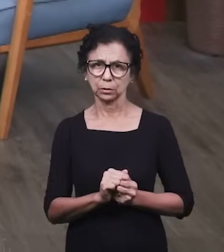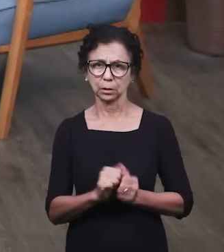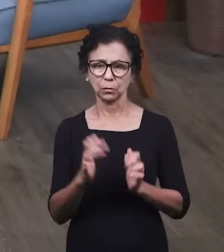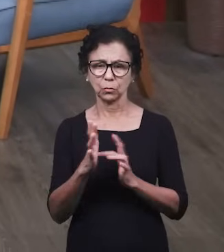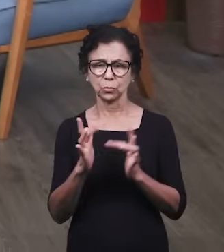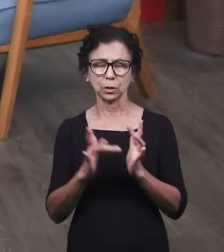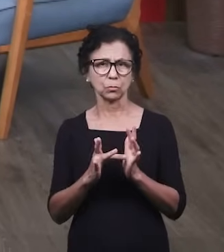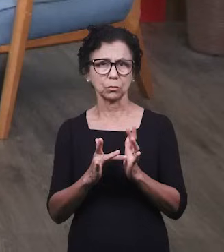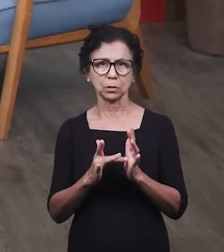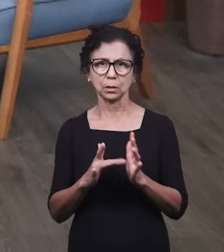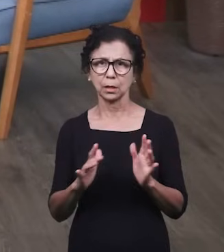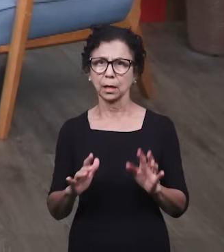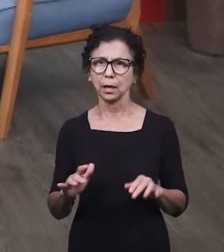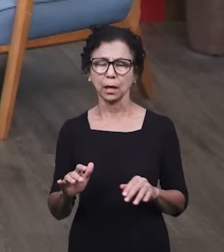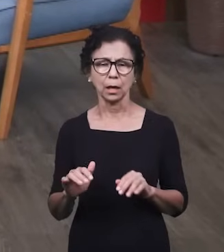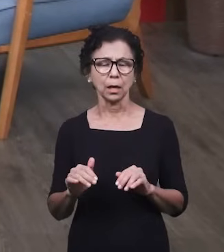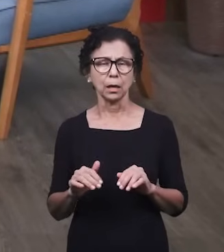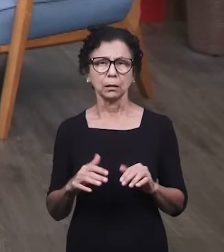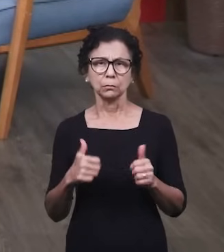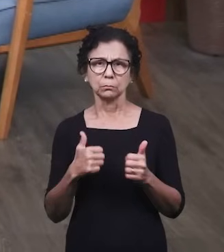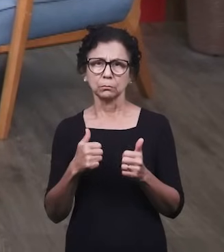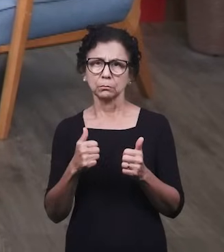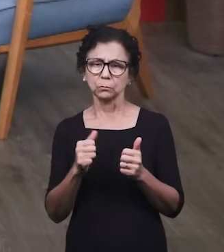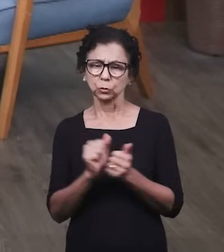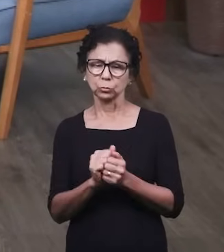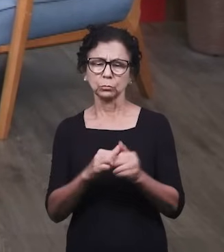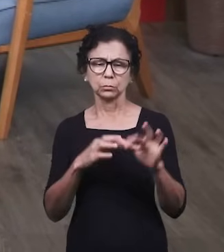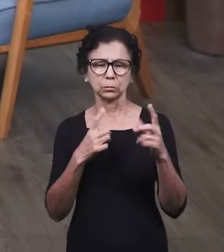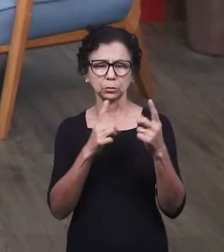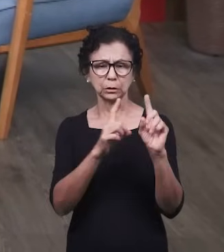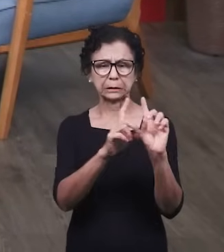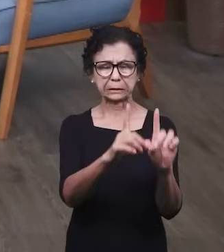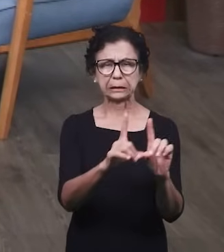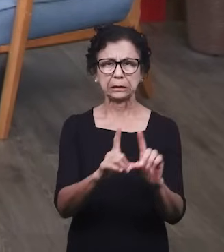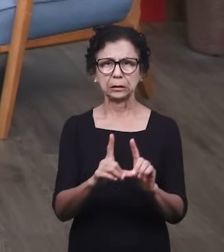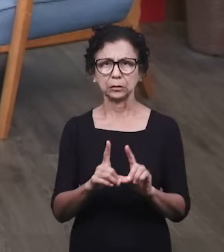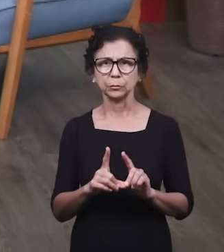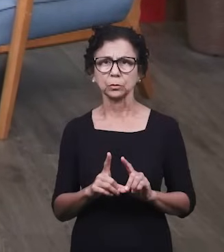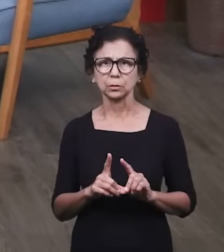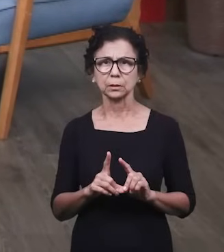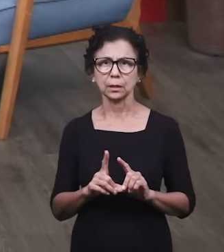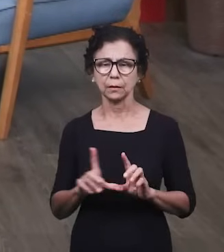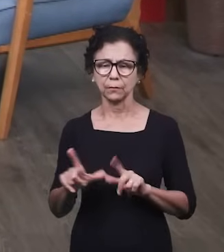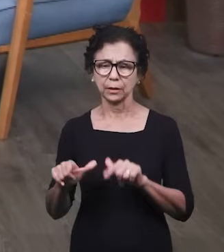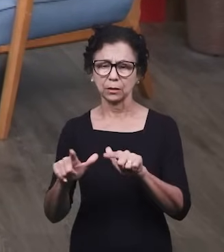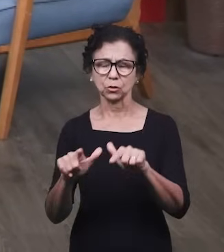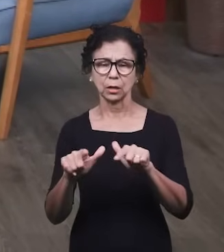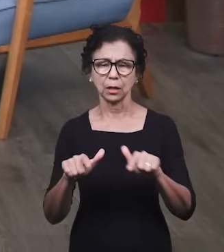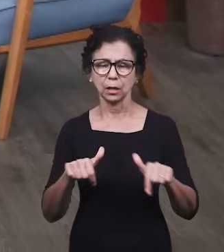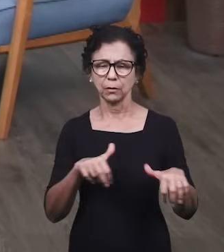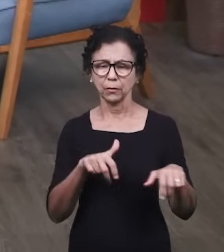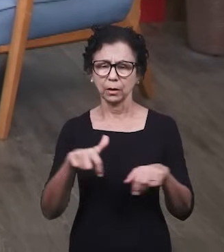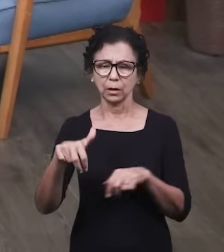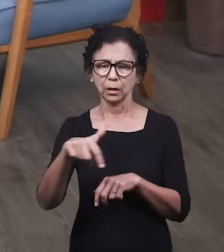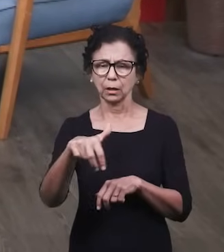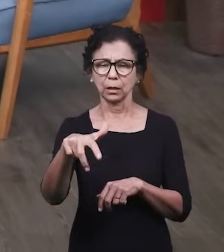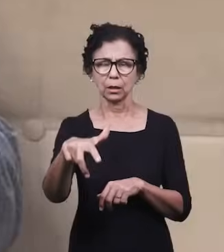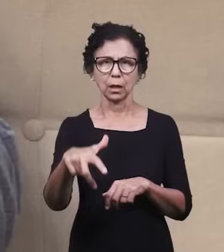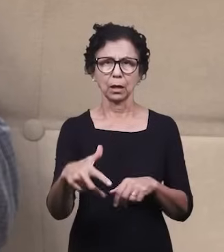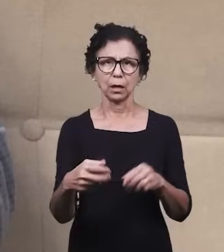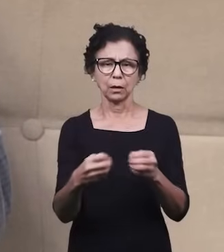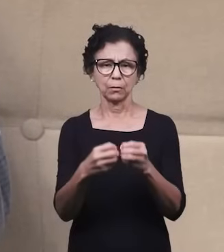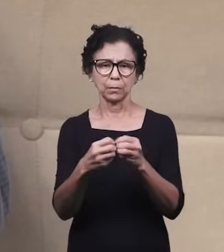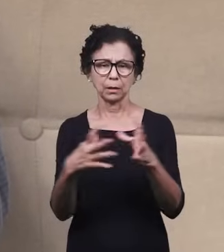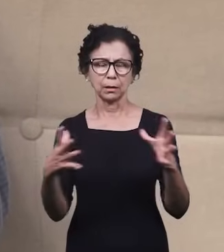que caminhava, que era o homem Que teve sede, que teve fome, que dormia nas locas de pedra. Mas